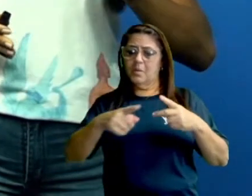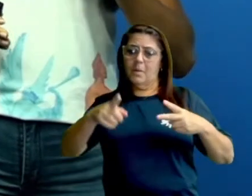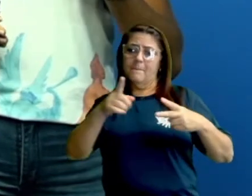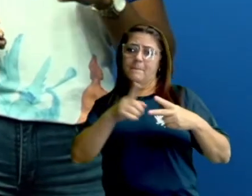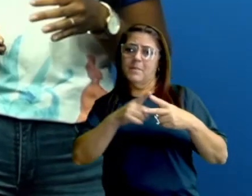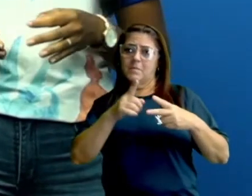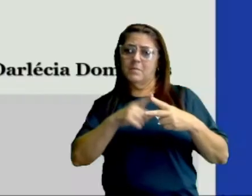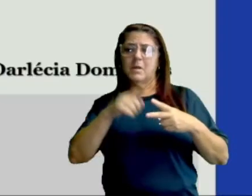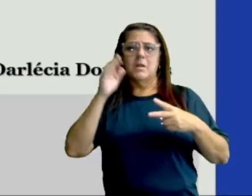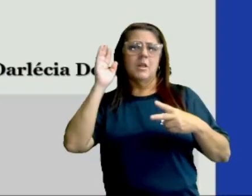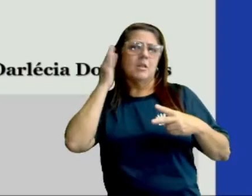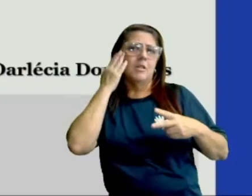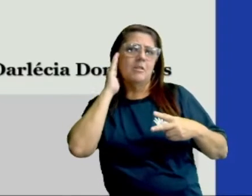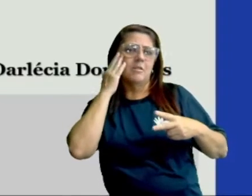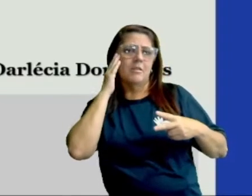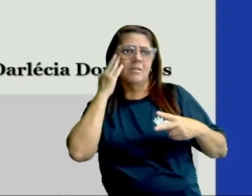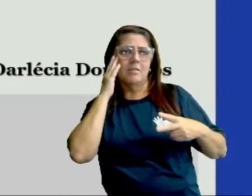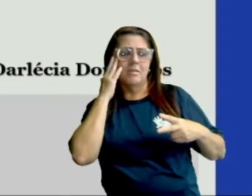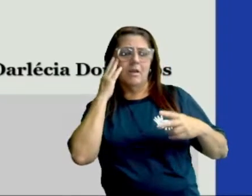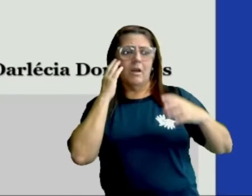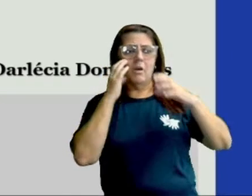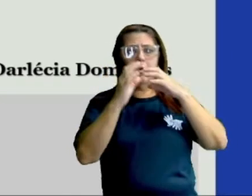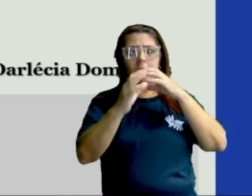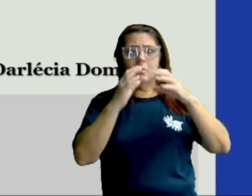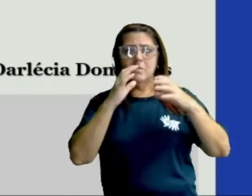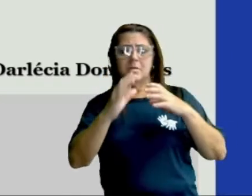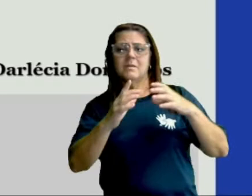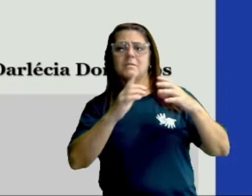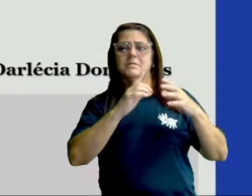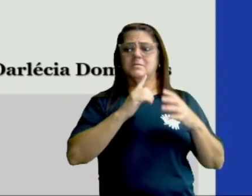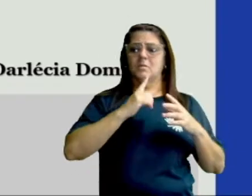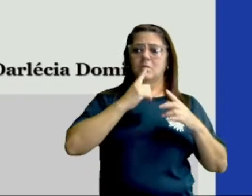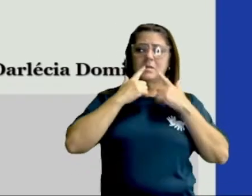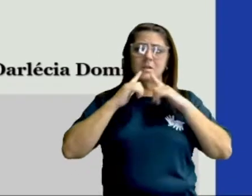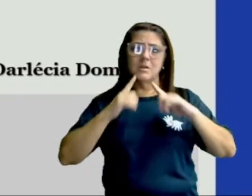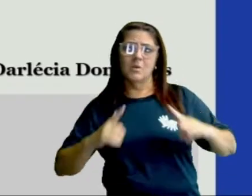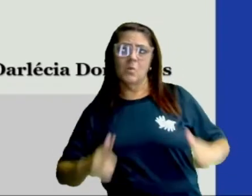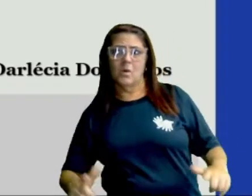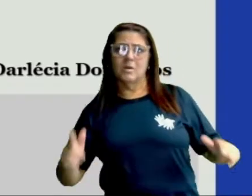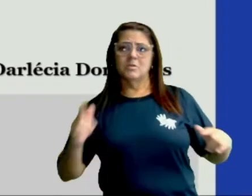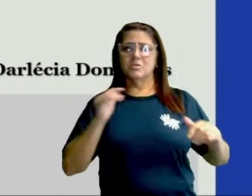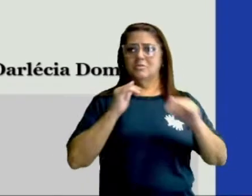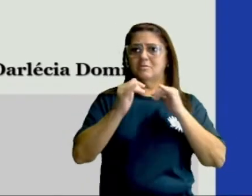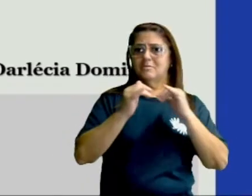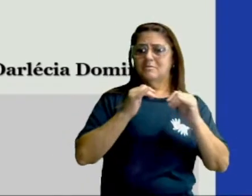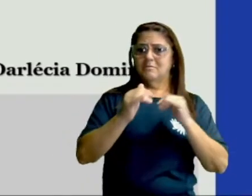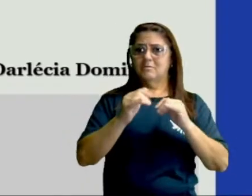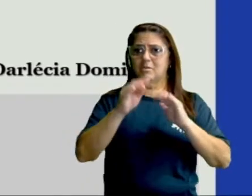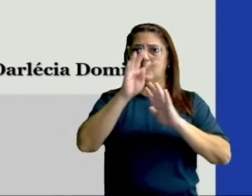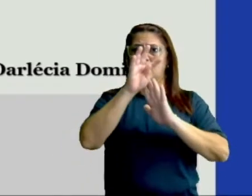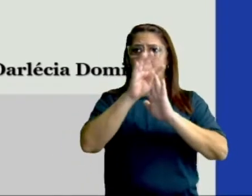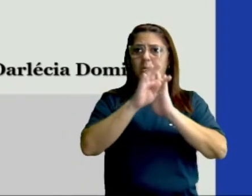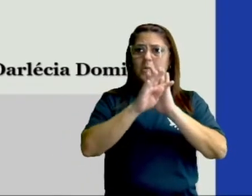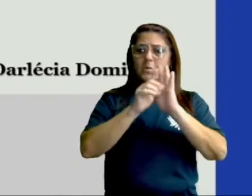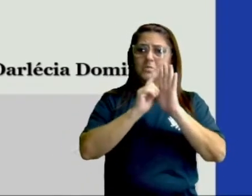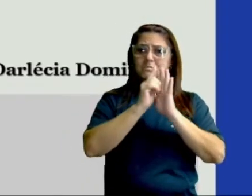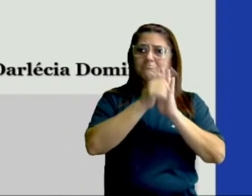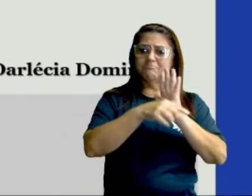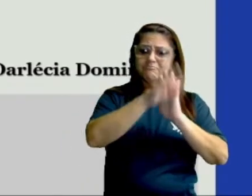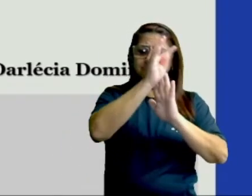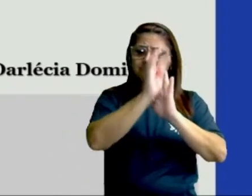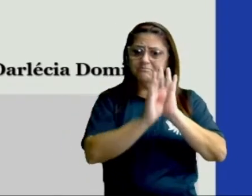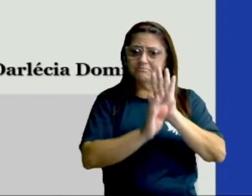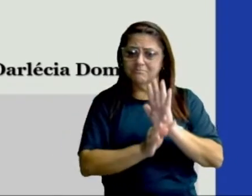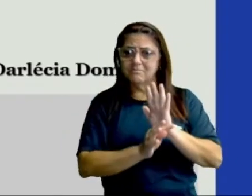primeiro, que é compreender a relação entre linguagem e tecnologia no contexto da sociedade